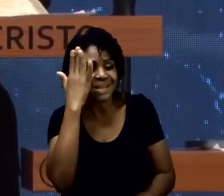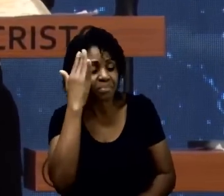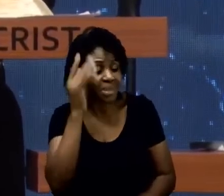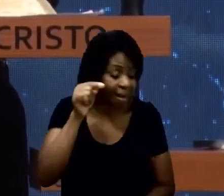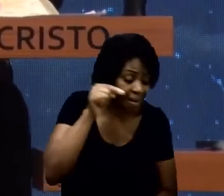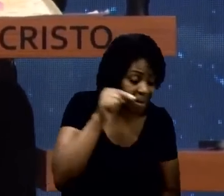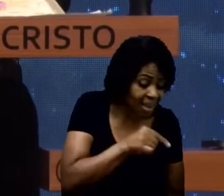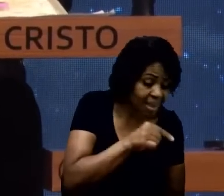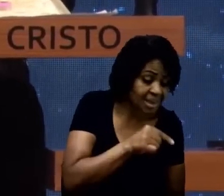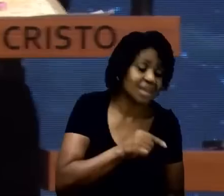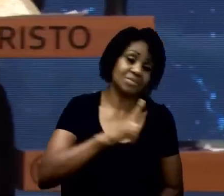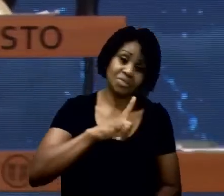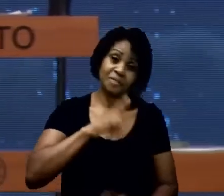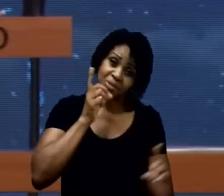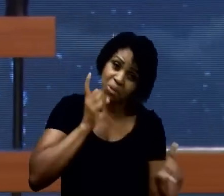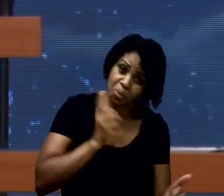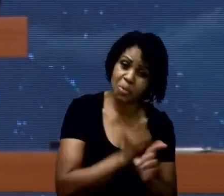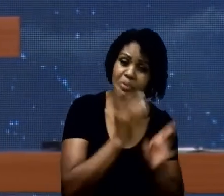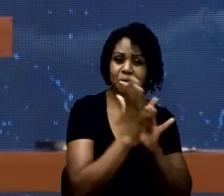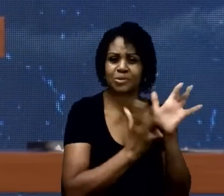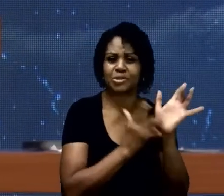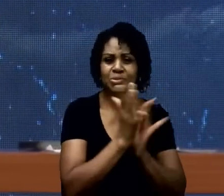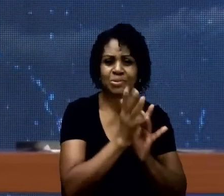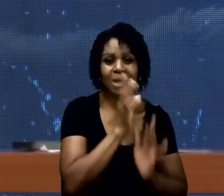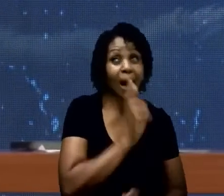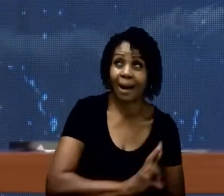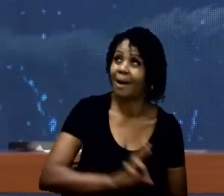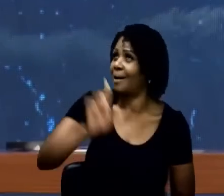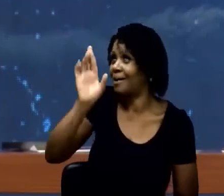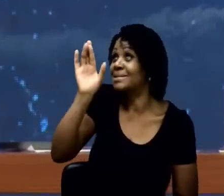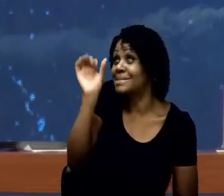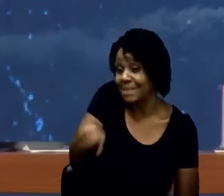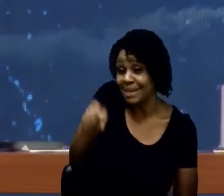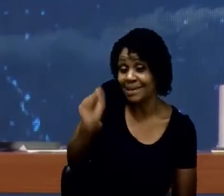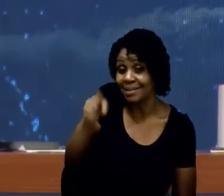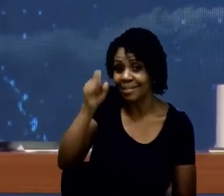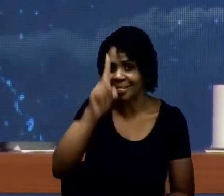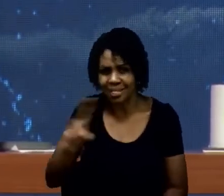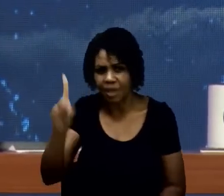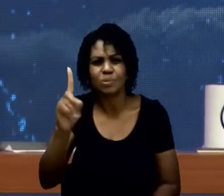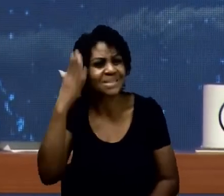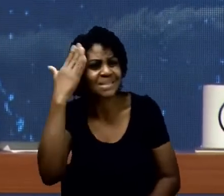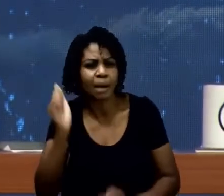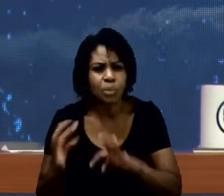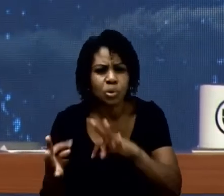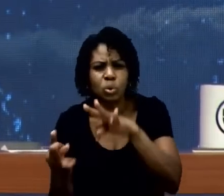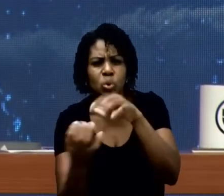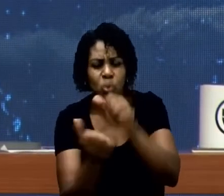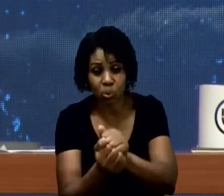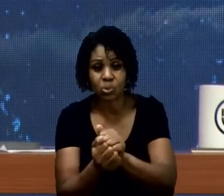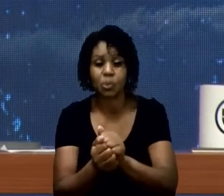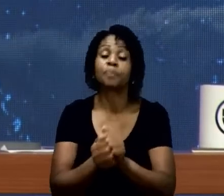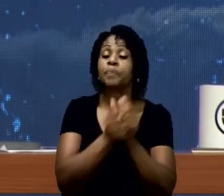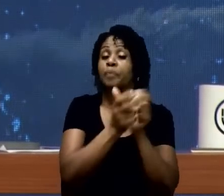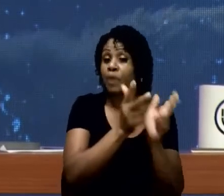quando ele tivesse um encontro com Jesus, ele iria responder. Deus é onisciente. Ele sabia, quando ele te tirou da tua casa. Ele